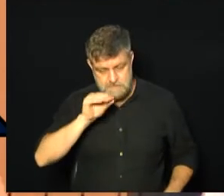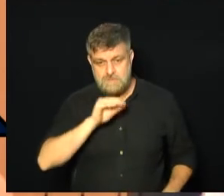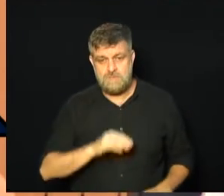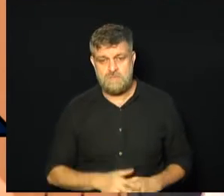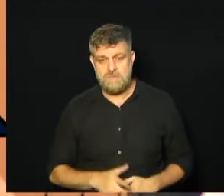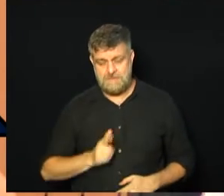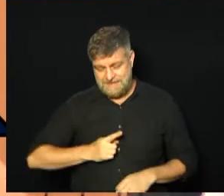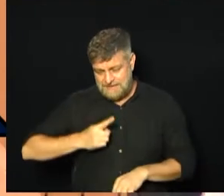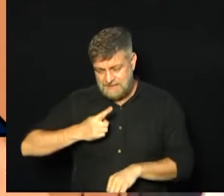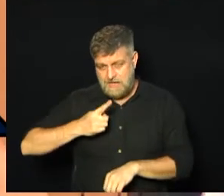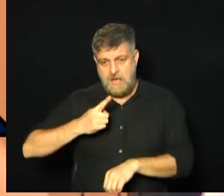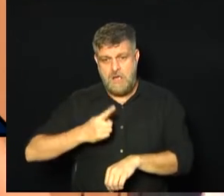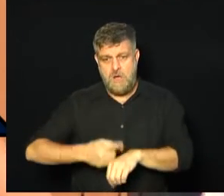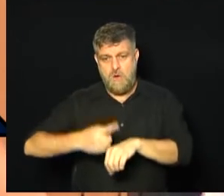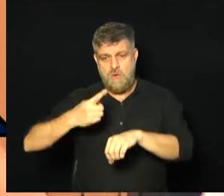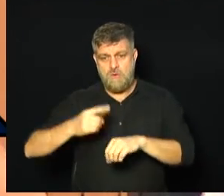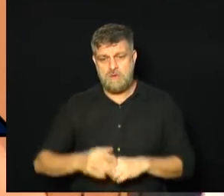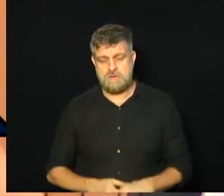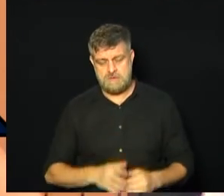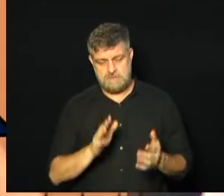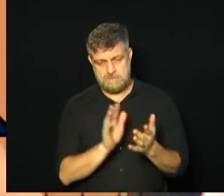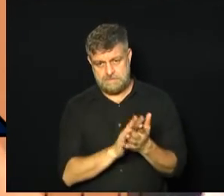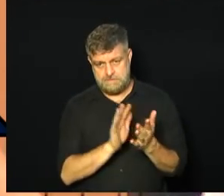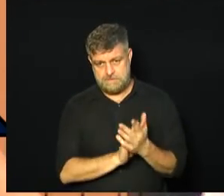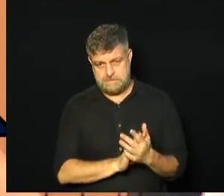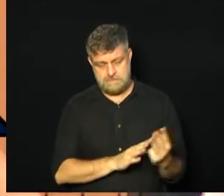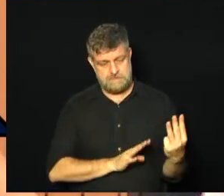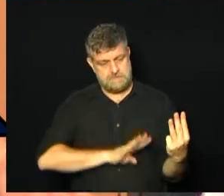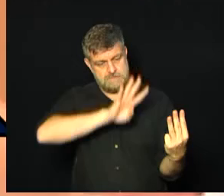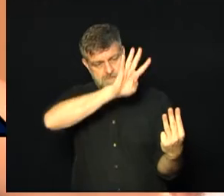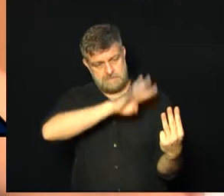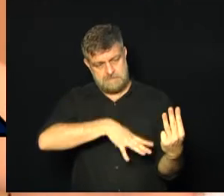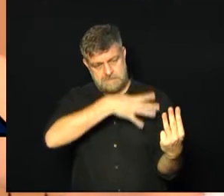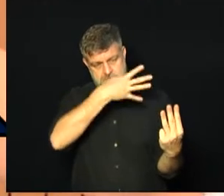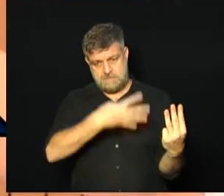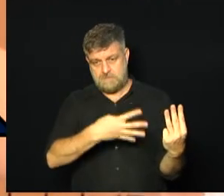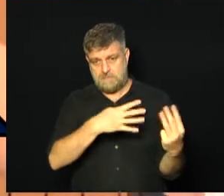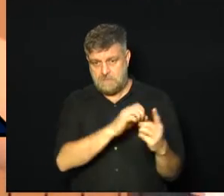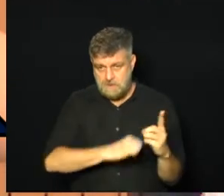nesse momento aqui, homenageando esses nossos lutadores sociais.